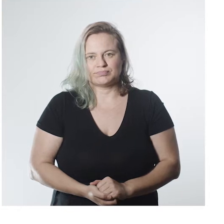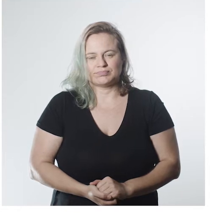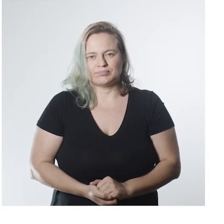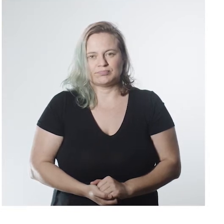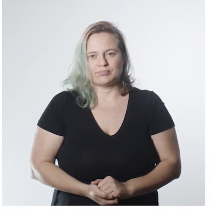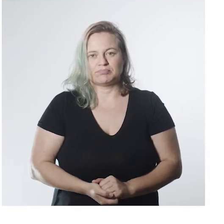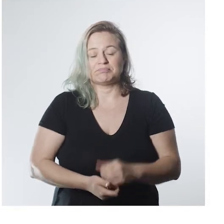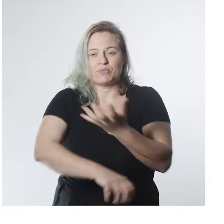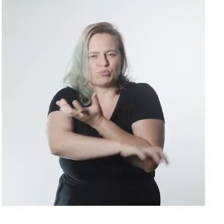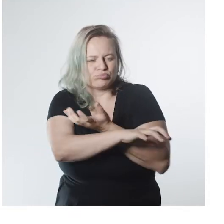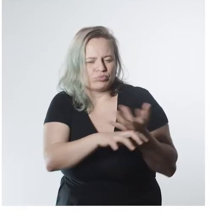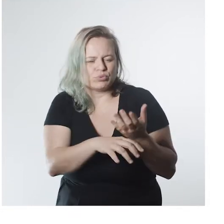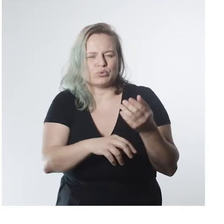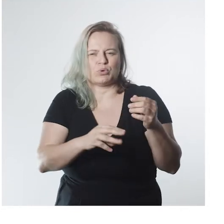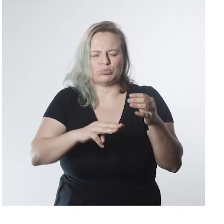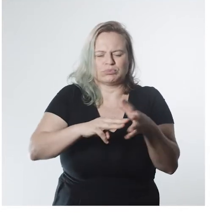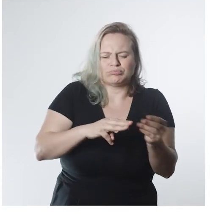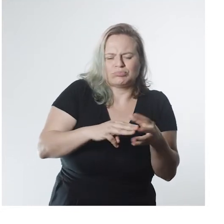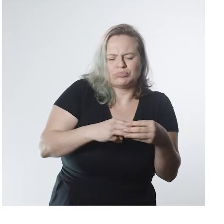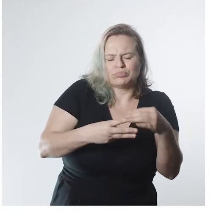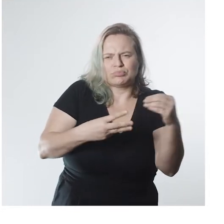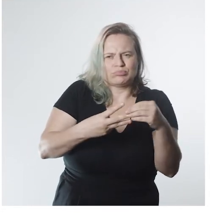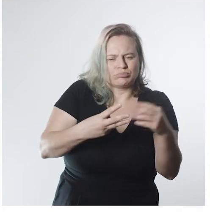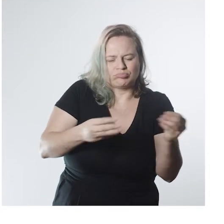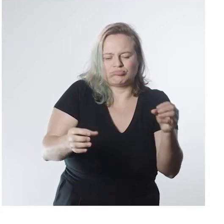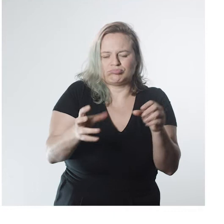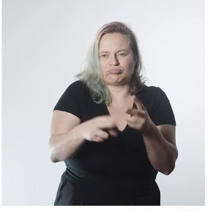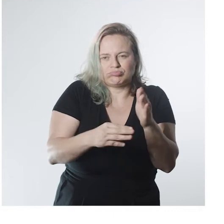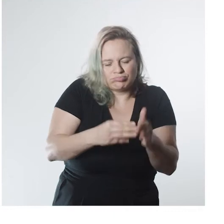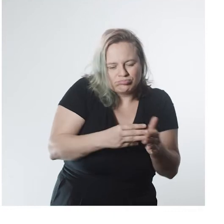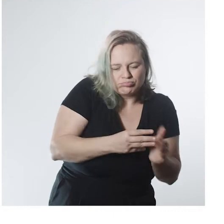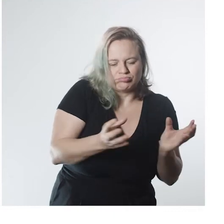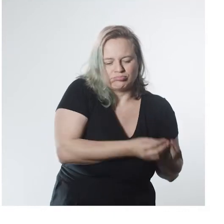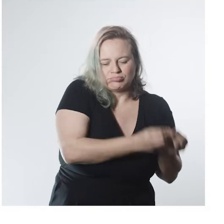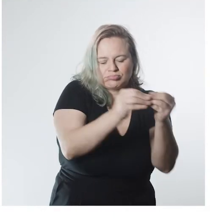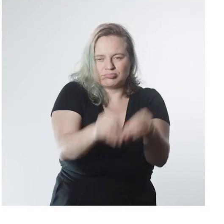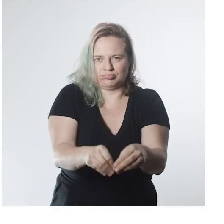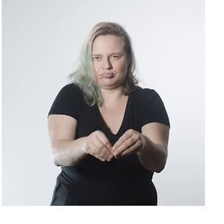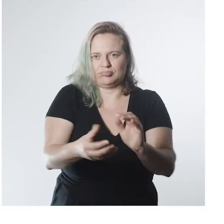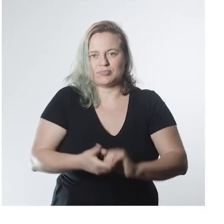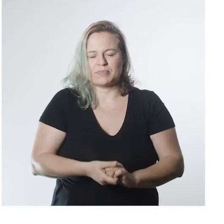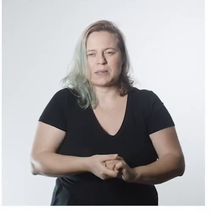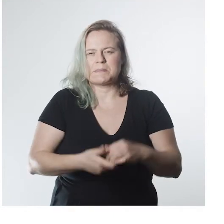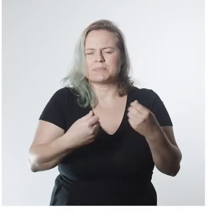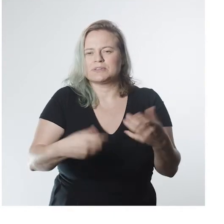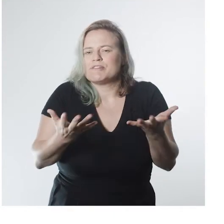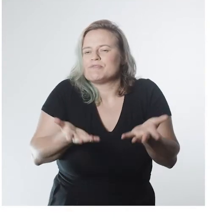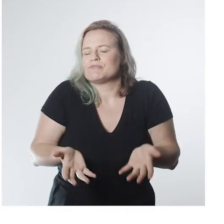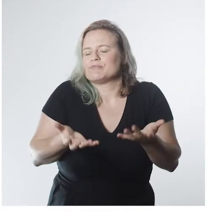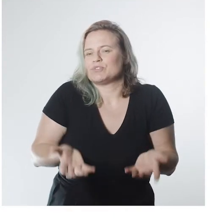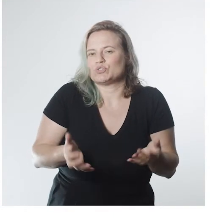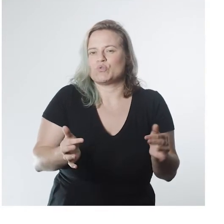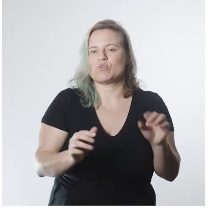A salsa, né, e a cebolinha. Para que a gente mantenha o frescor dessas ervas, ideal que ela entre, eu prefiro colocar